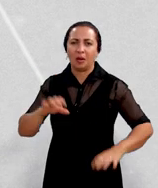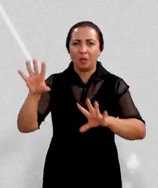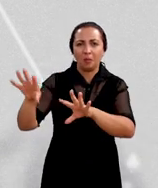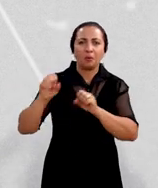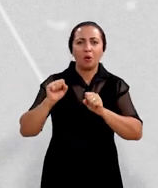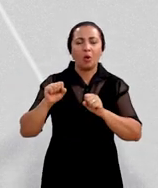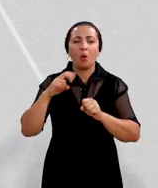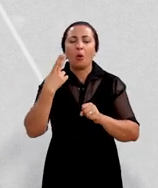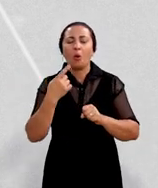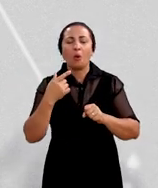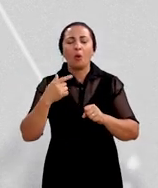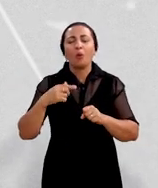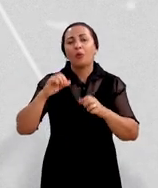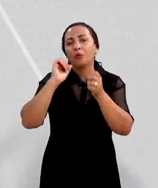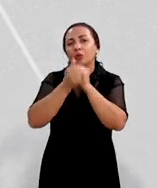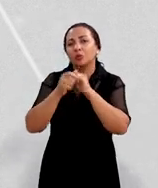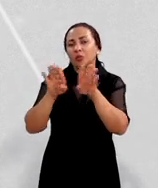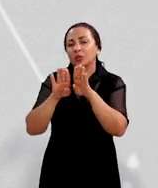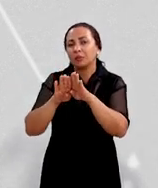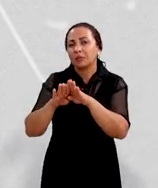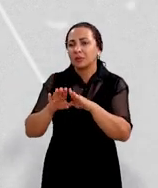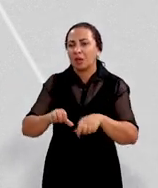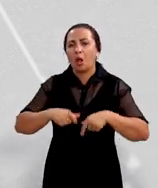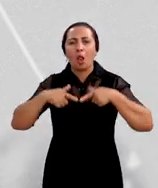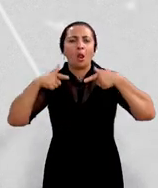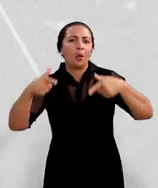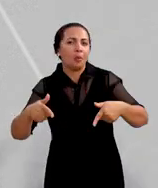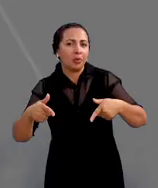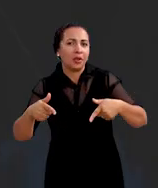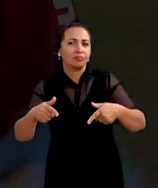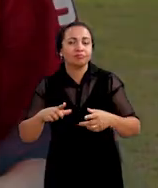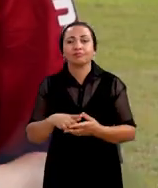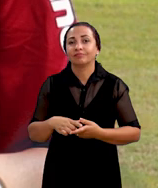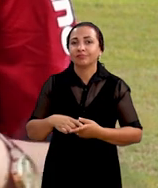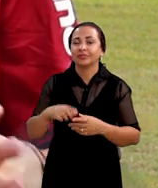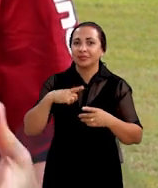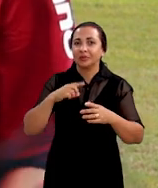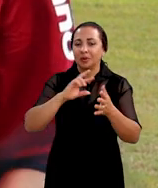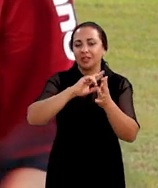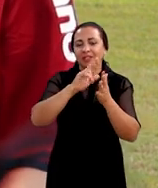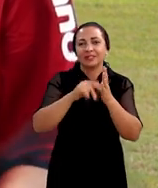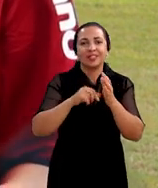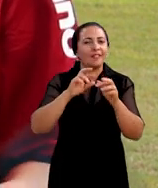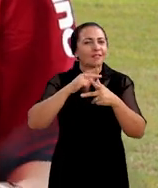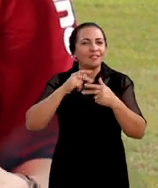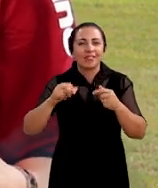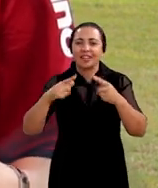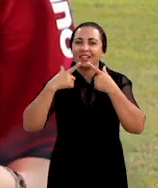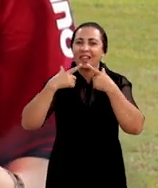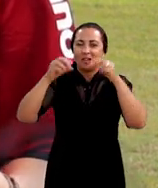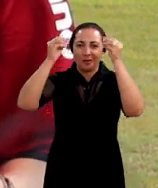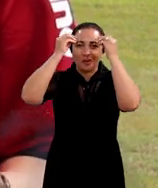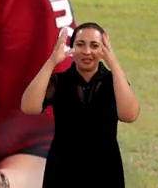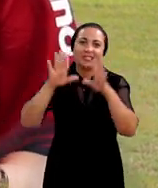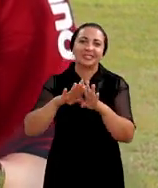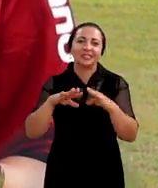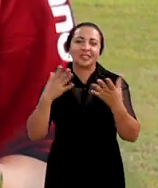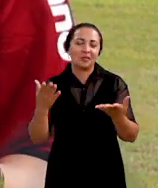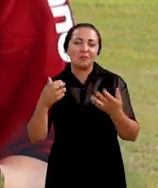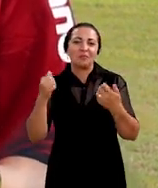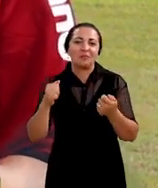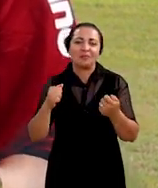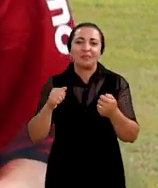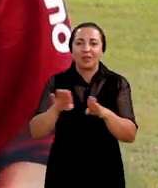se apropriou dele, ou o futebol também poderia ser uma resistência. A gente tentou diversificar bastante as linguagens, então tem indicação